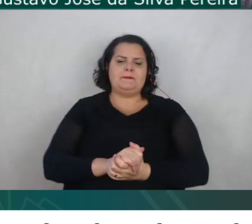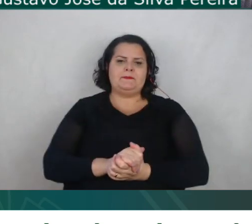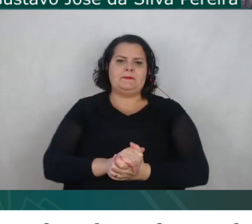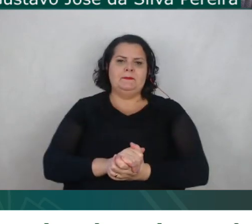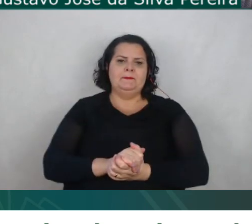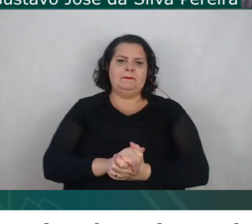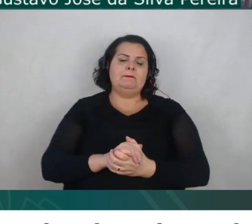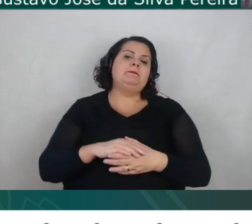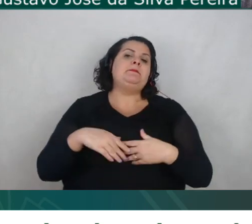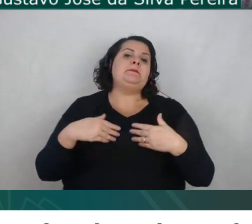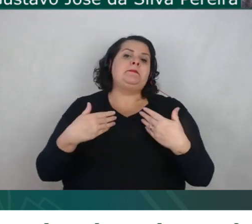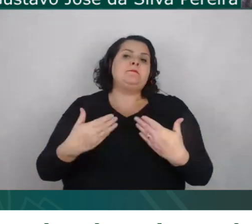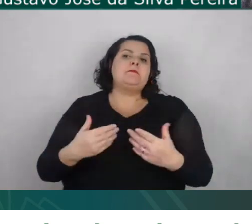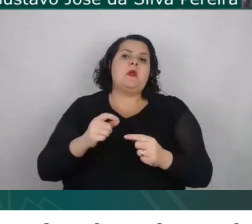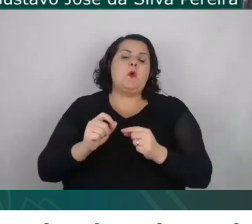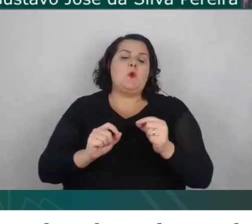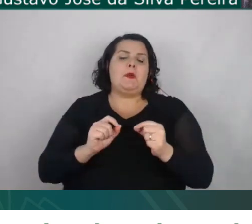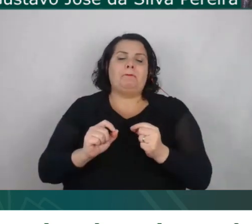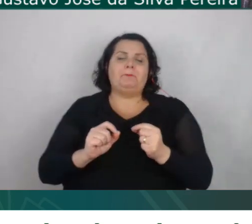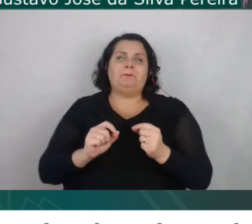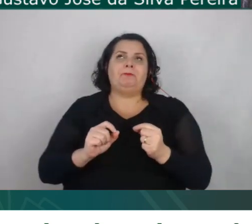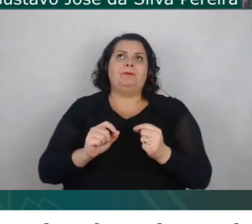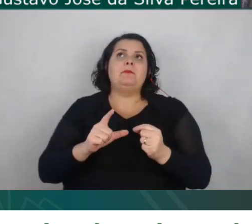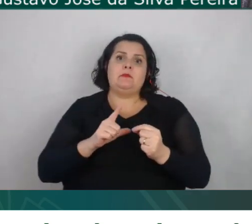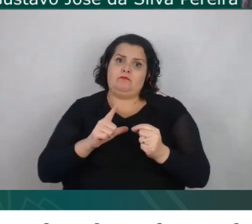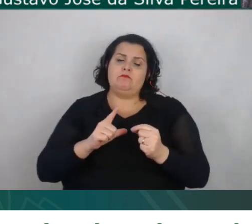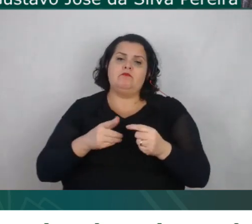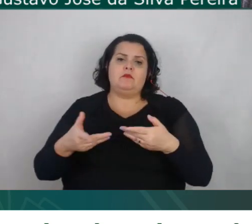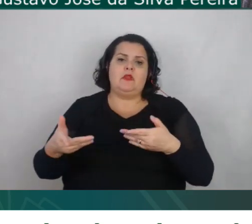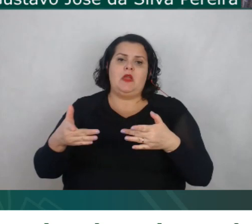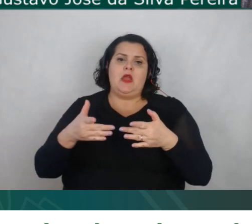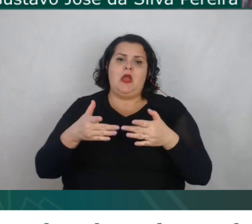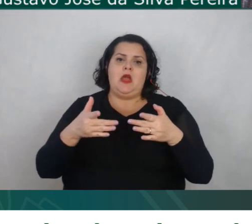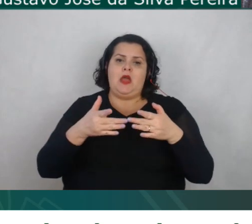então, assim, há essa associação entre você ver